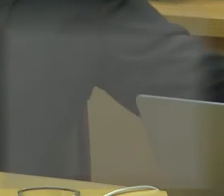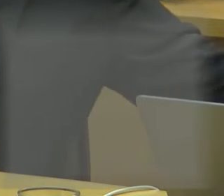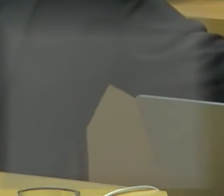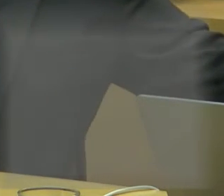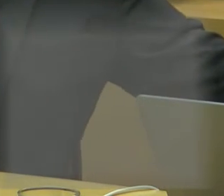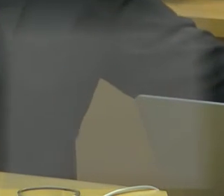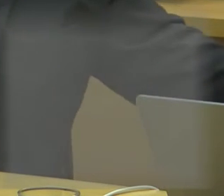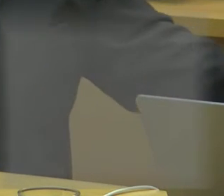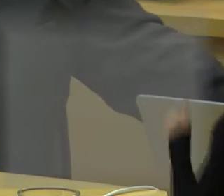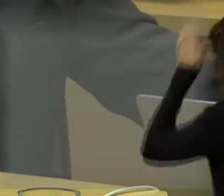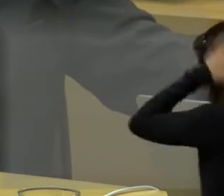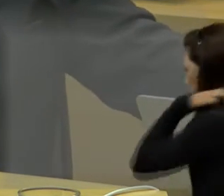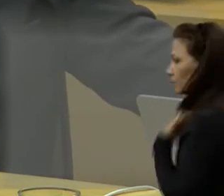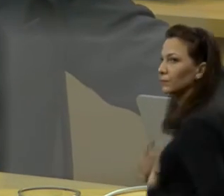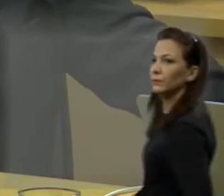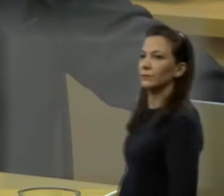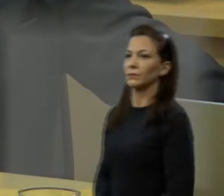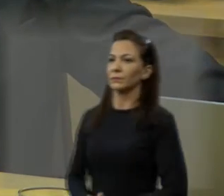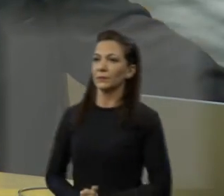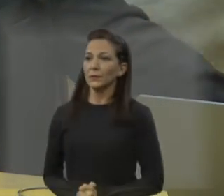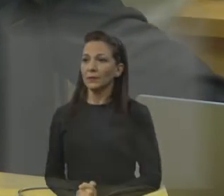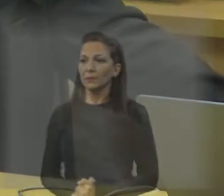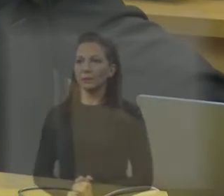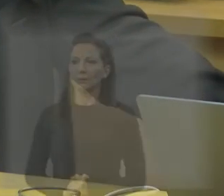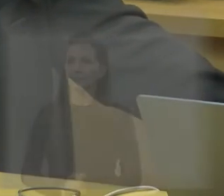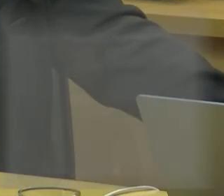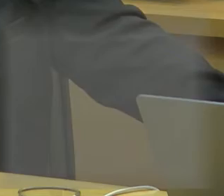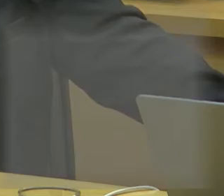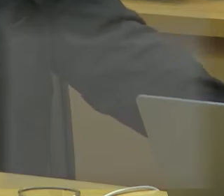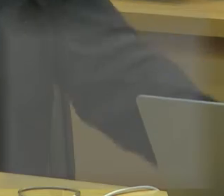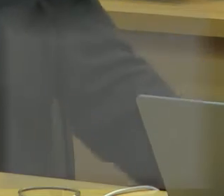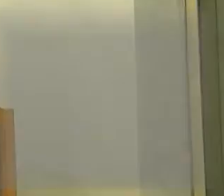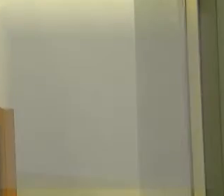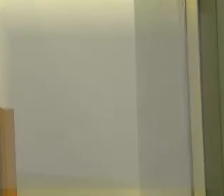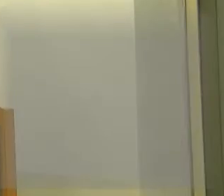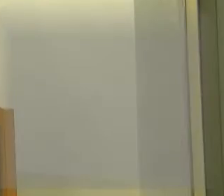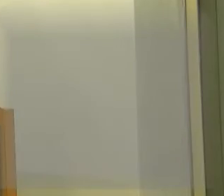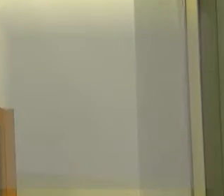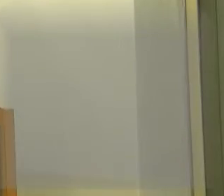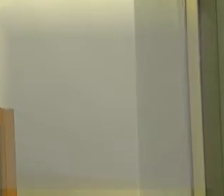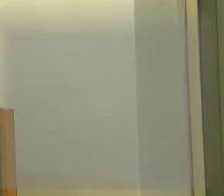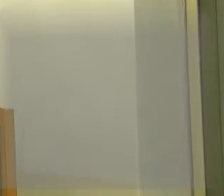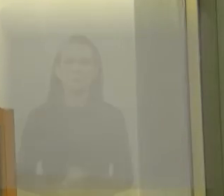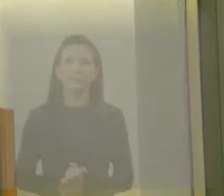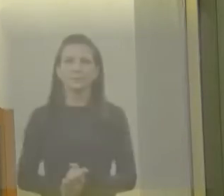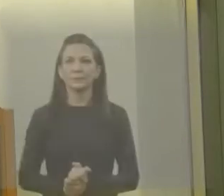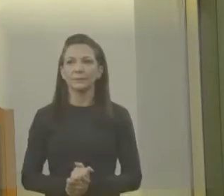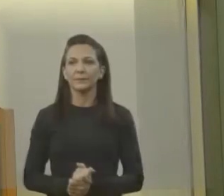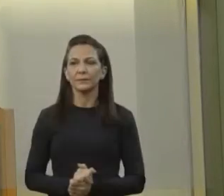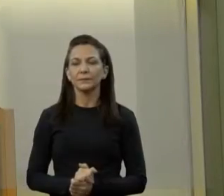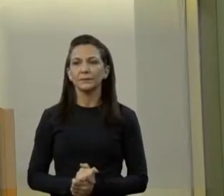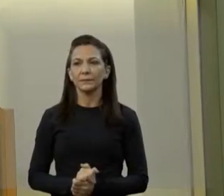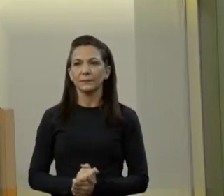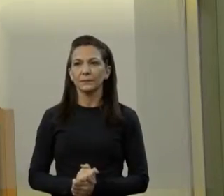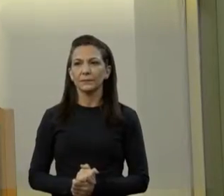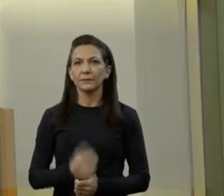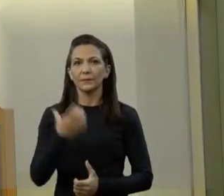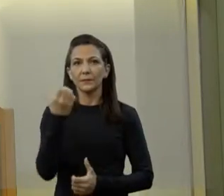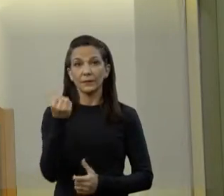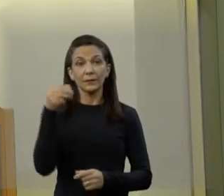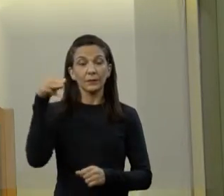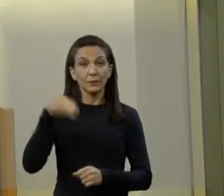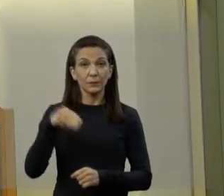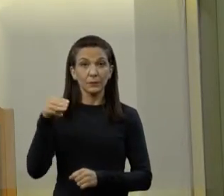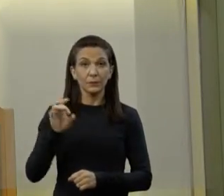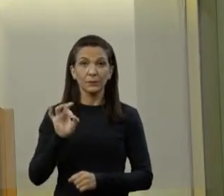muito boa tarde a todos boa tarde que nos acompanha em casa pela TV e internet o rádio hoje nós temos vários assuntos nós temos apenas seis minutos